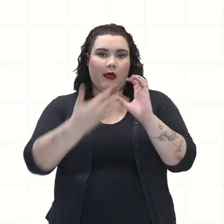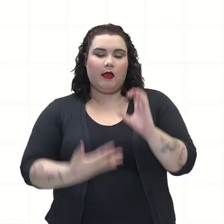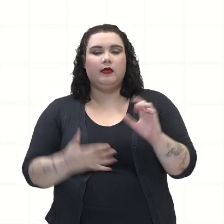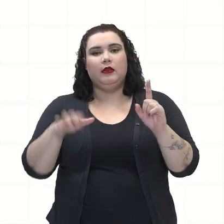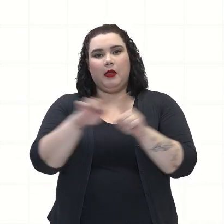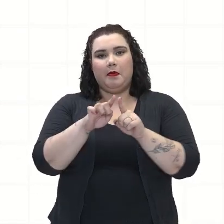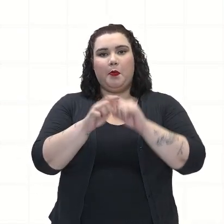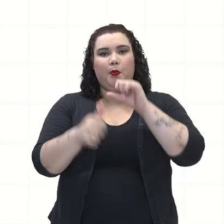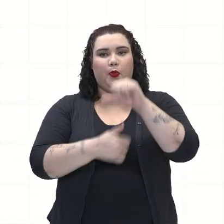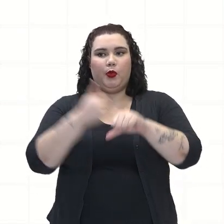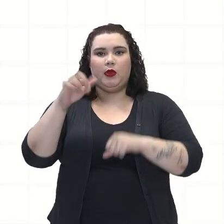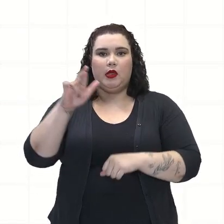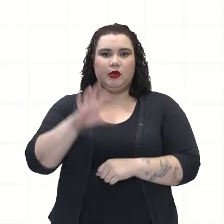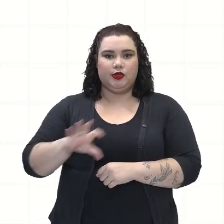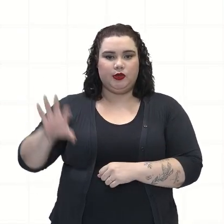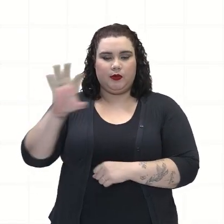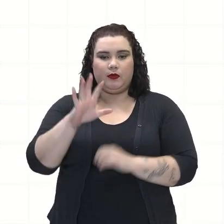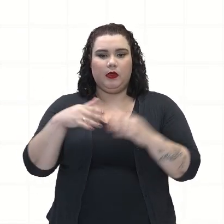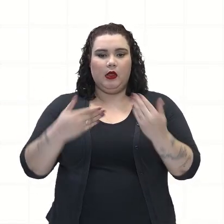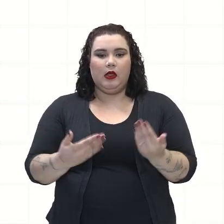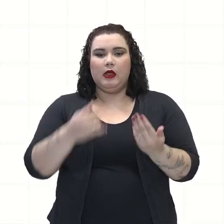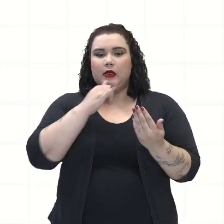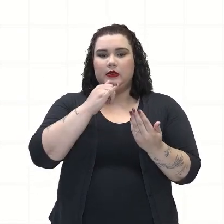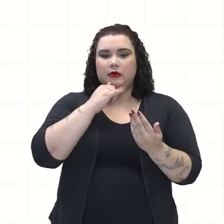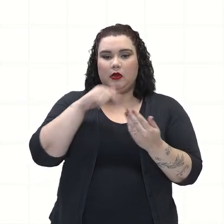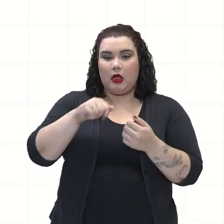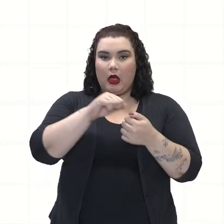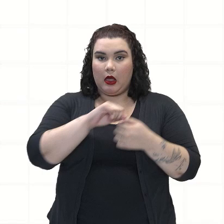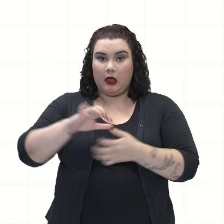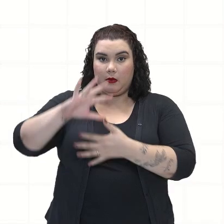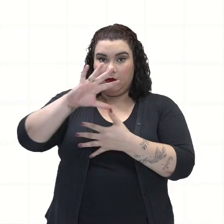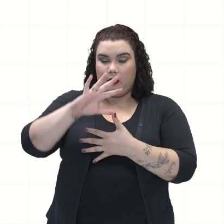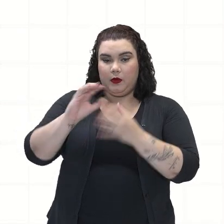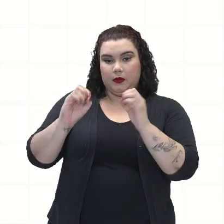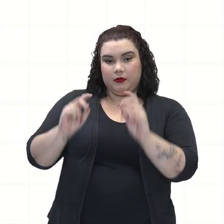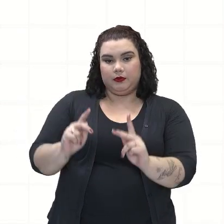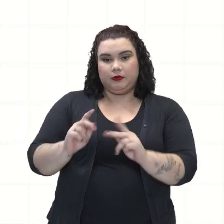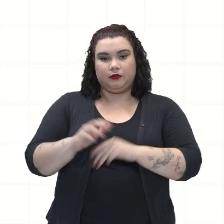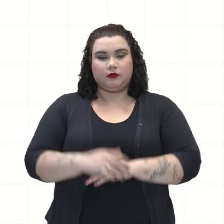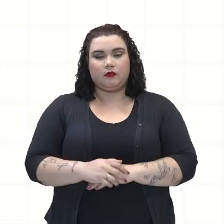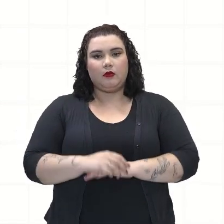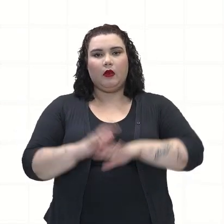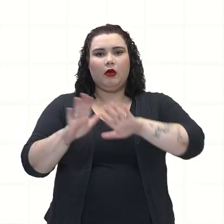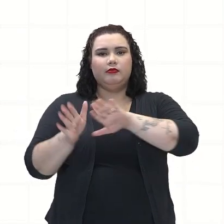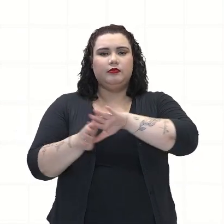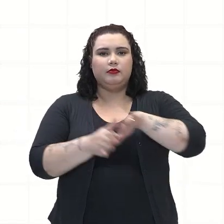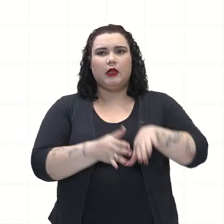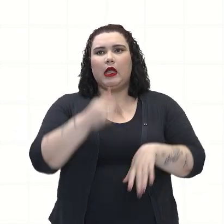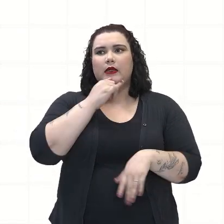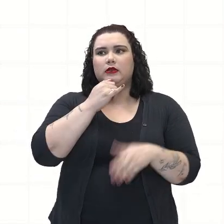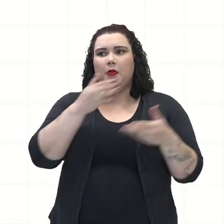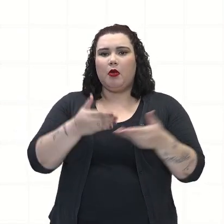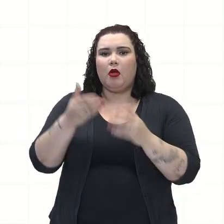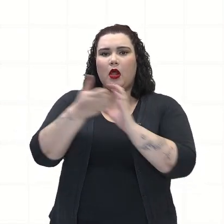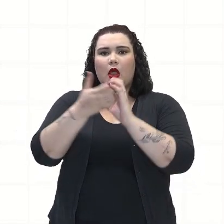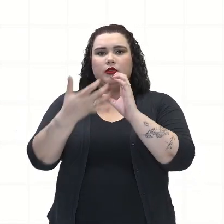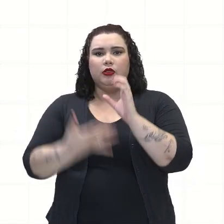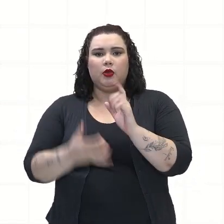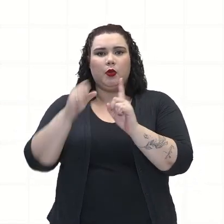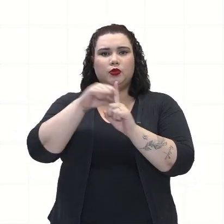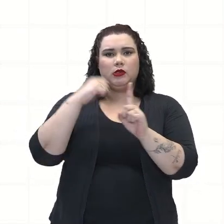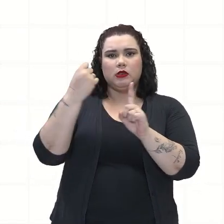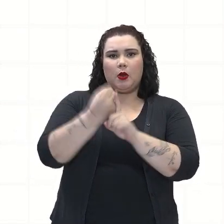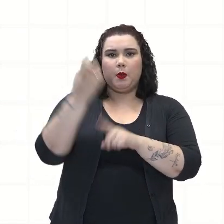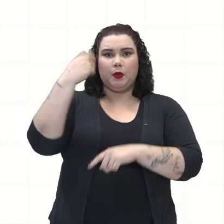regionalizar uma determinada área. Nesse caso aqui é do continente americano, certo? Então, a partir de critérios sociais, culturais e